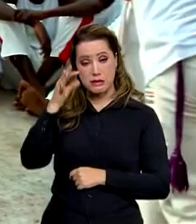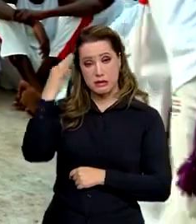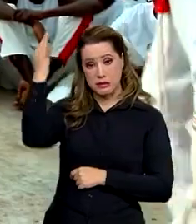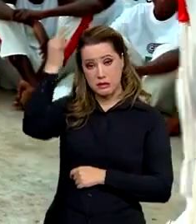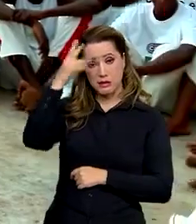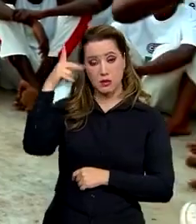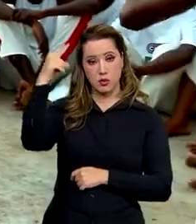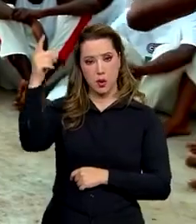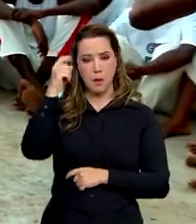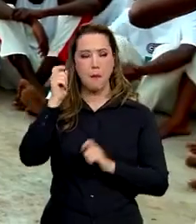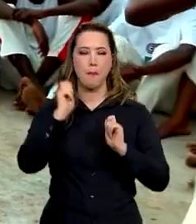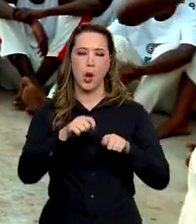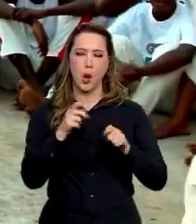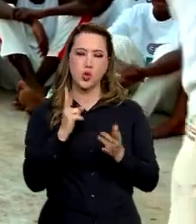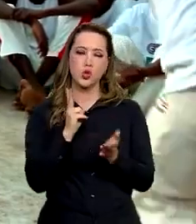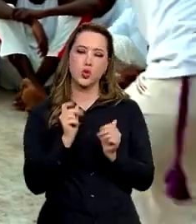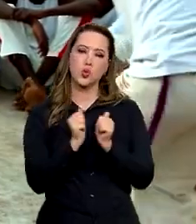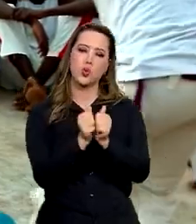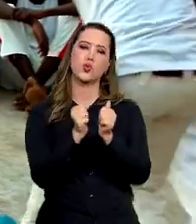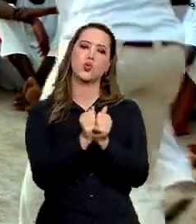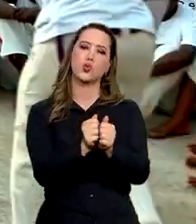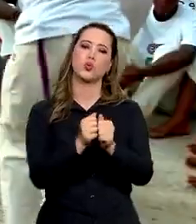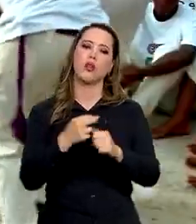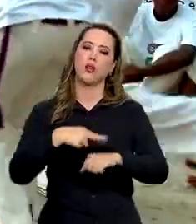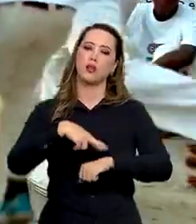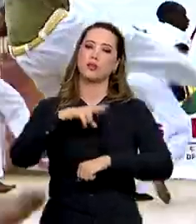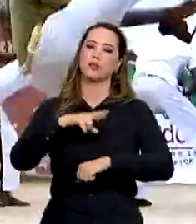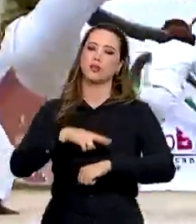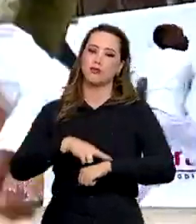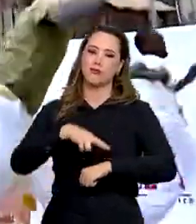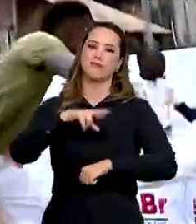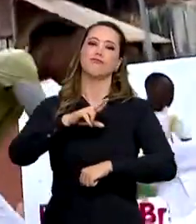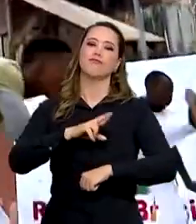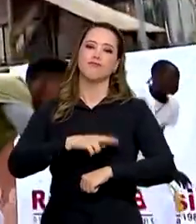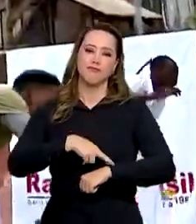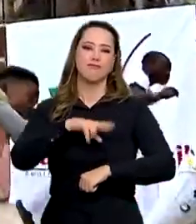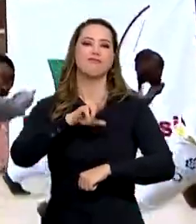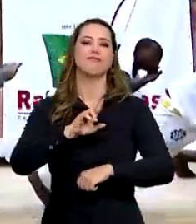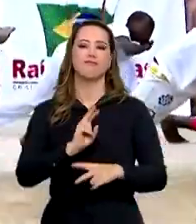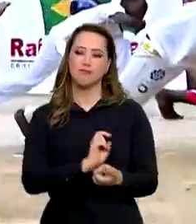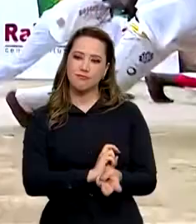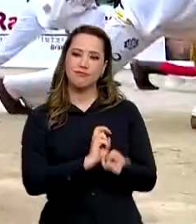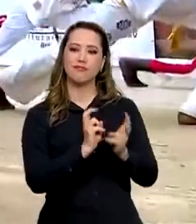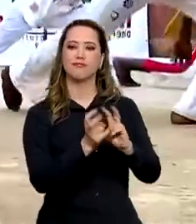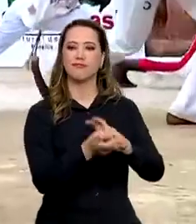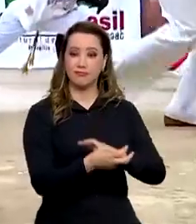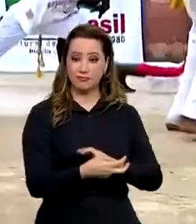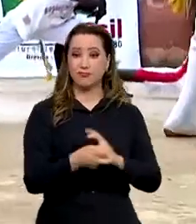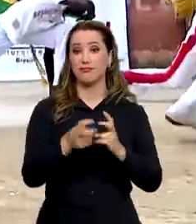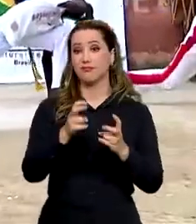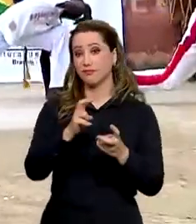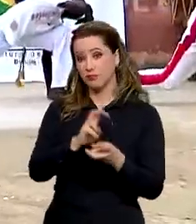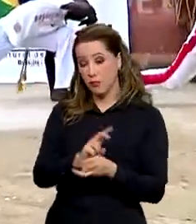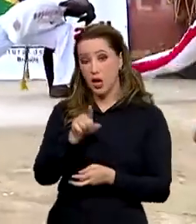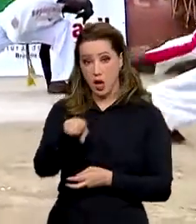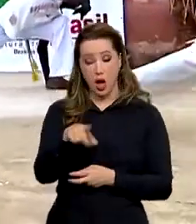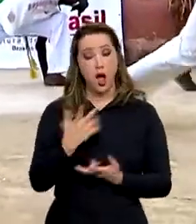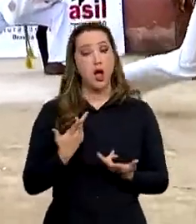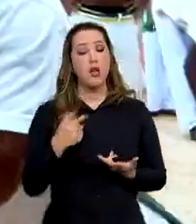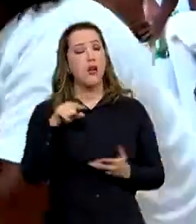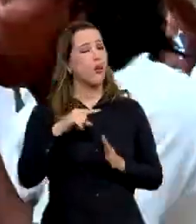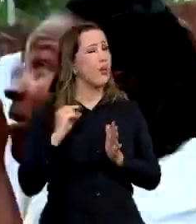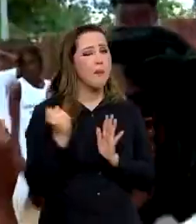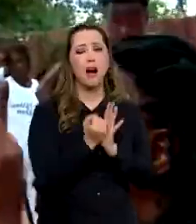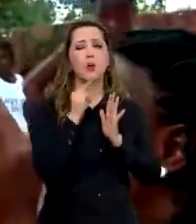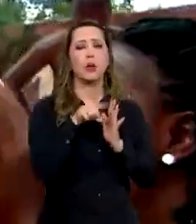e gingar no mesmo ritmo, como um povo só. E se a capoeira é historicamente um símbolo de luta e resistência